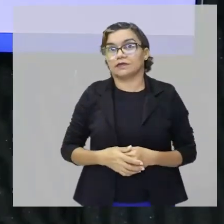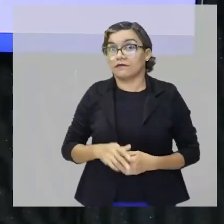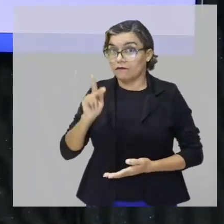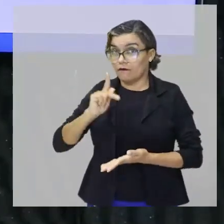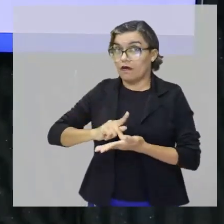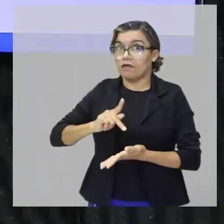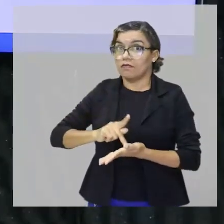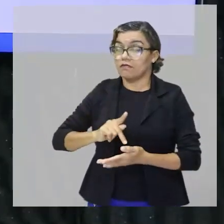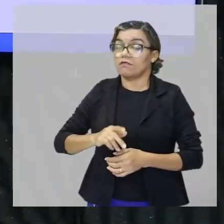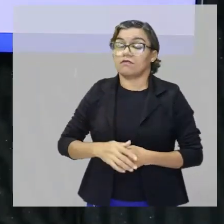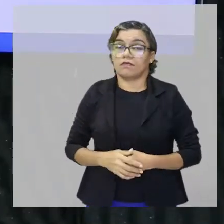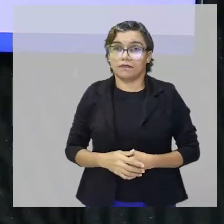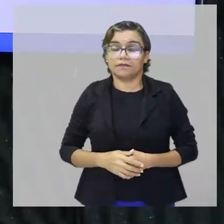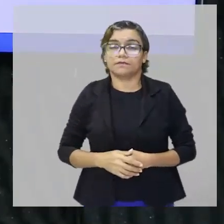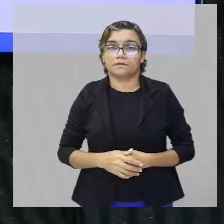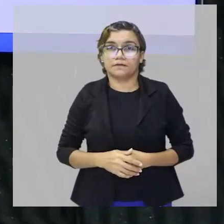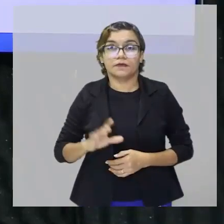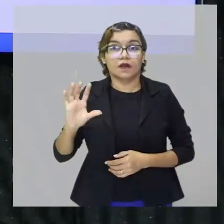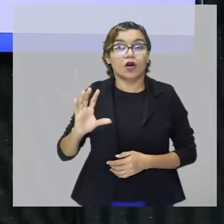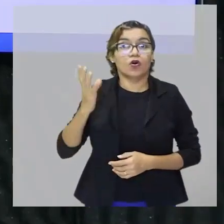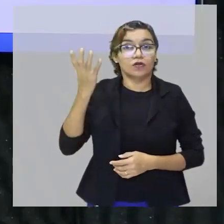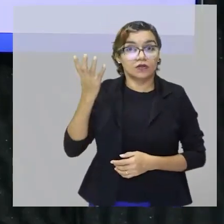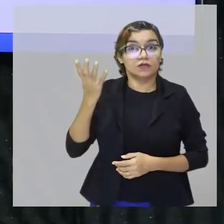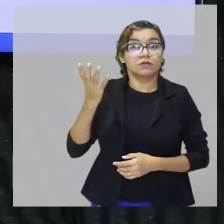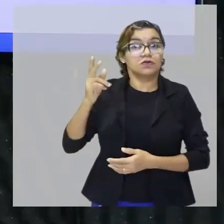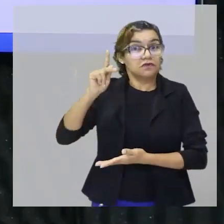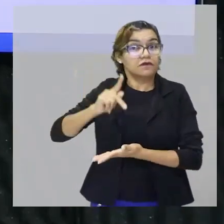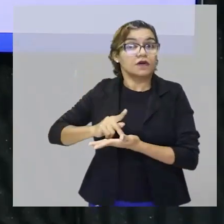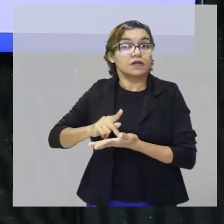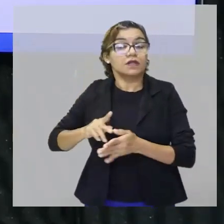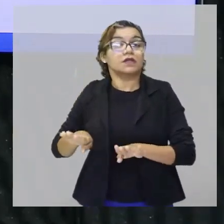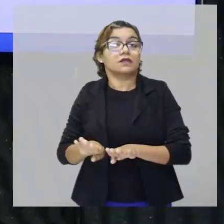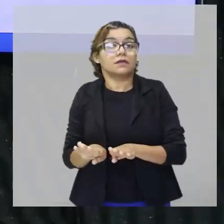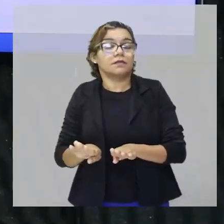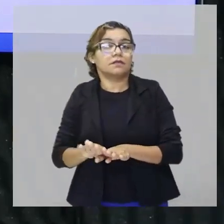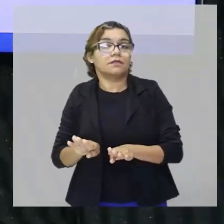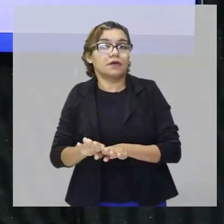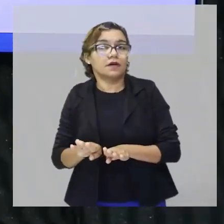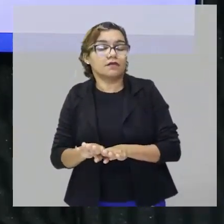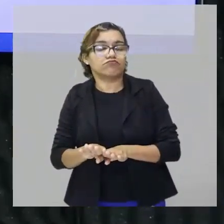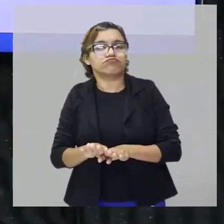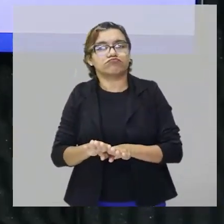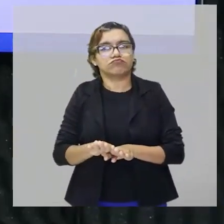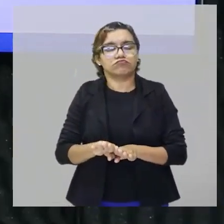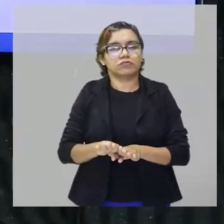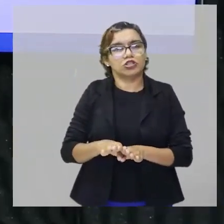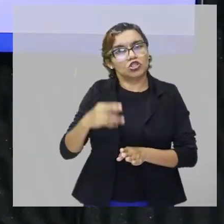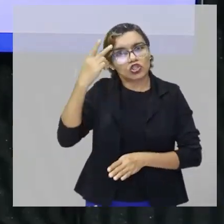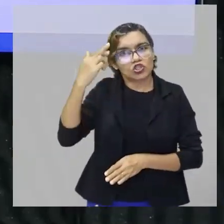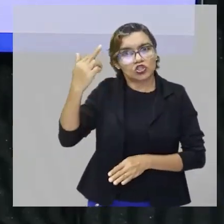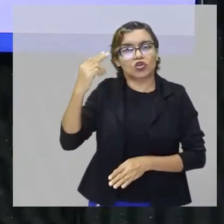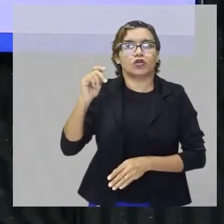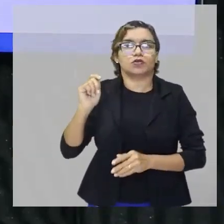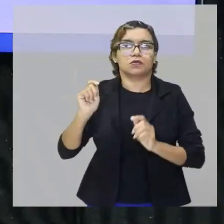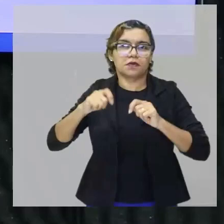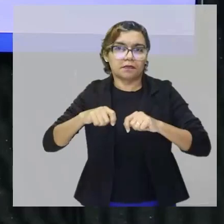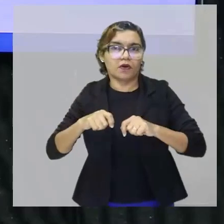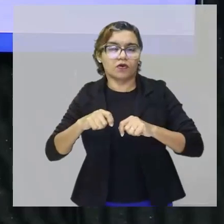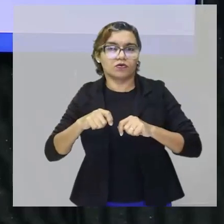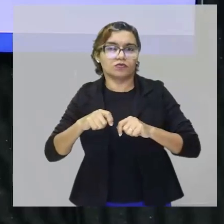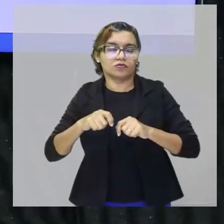reais, fatos e repertórios que possam comprovar, que possam defender a sua